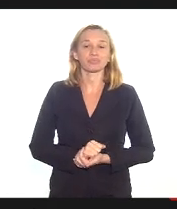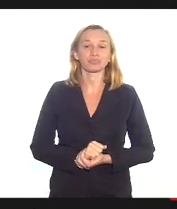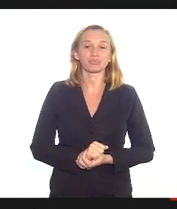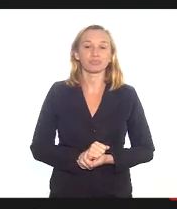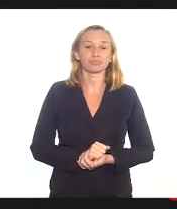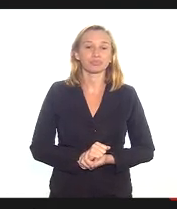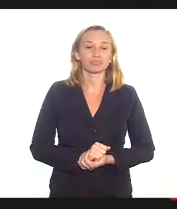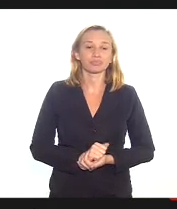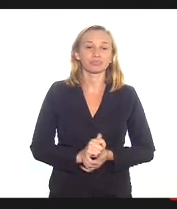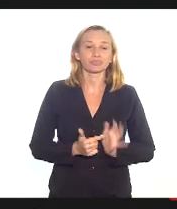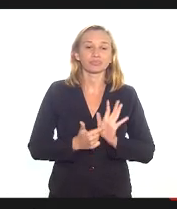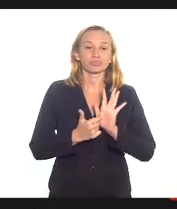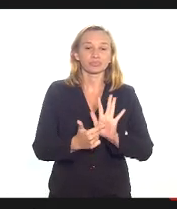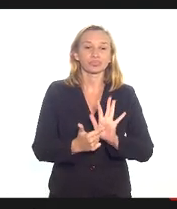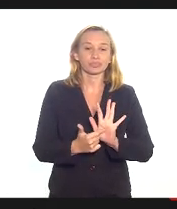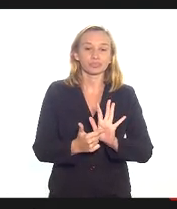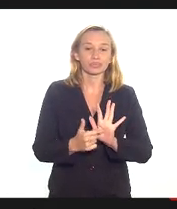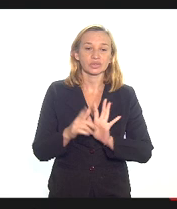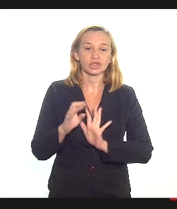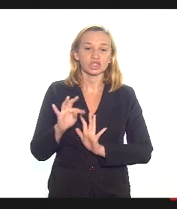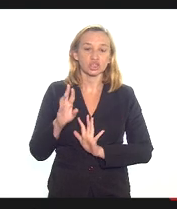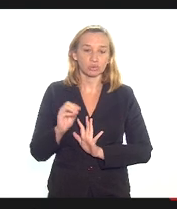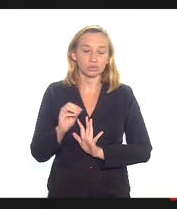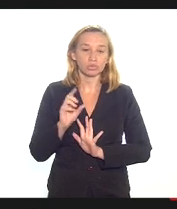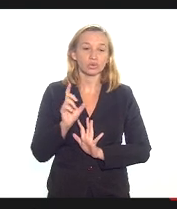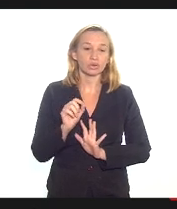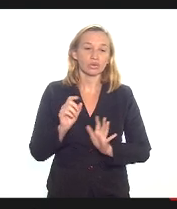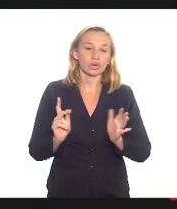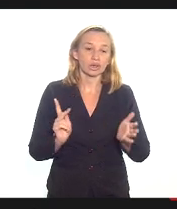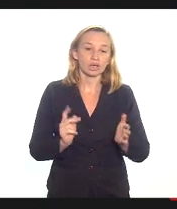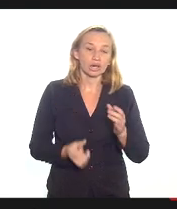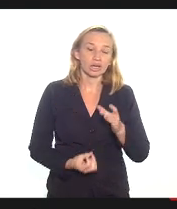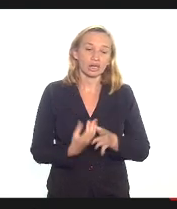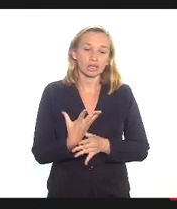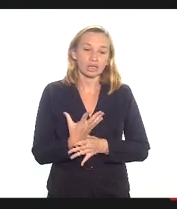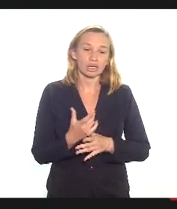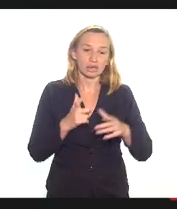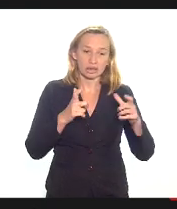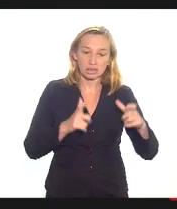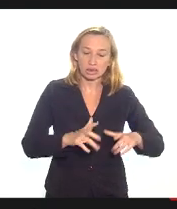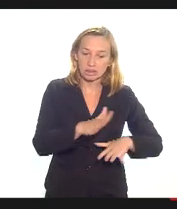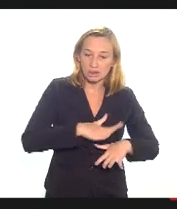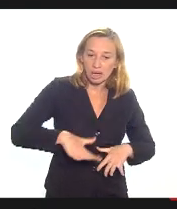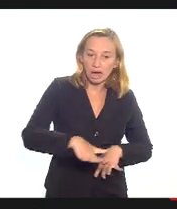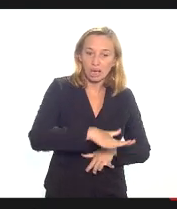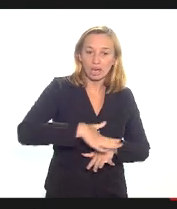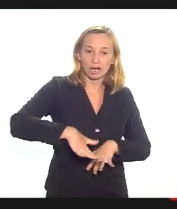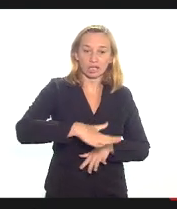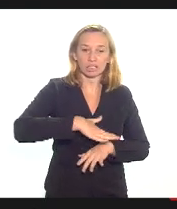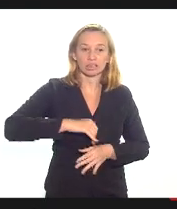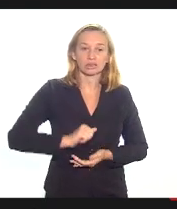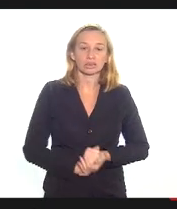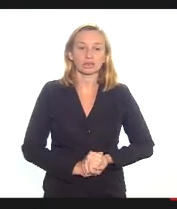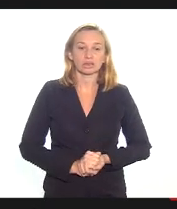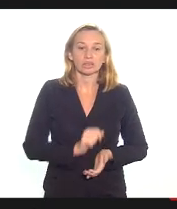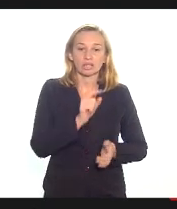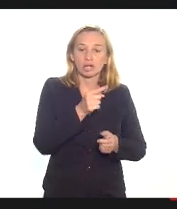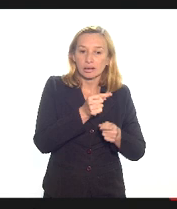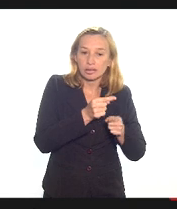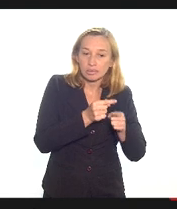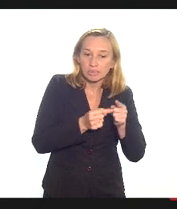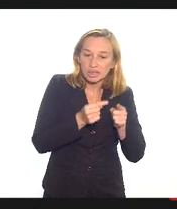um levantamento sísmico que foi realizado nessa área e ele cobre aí um